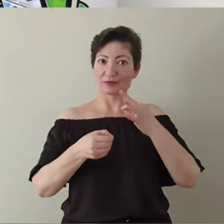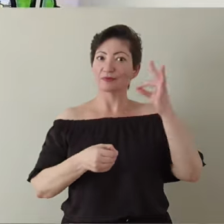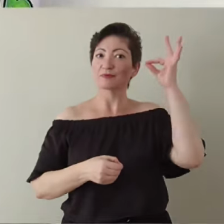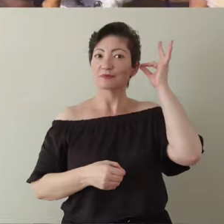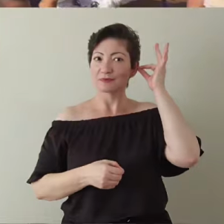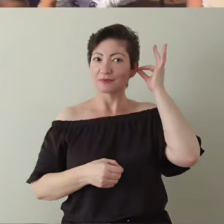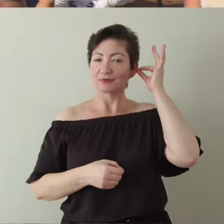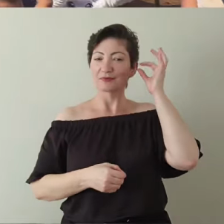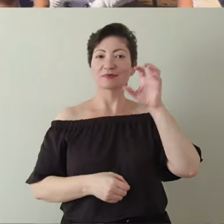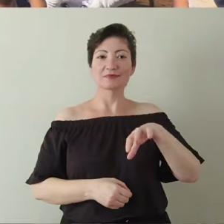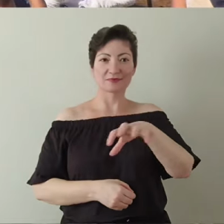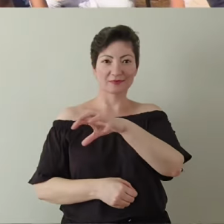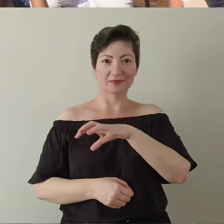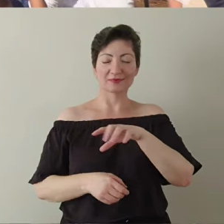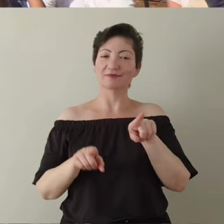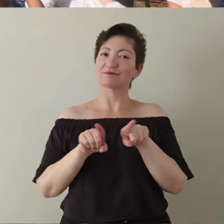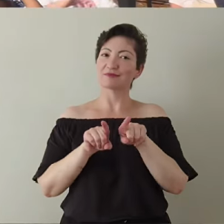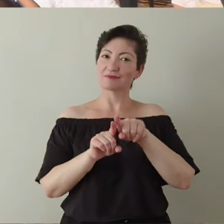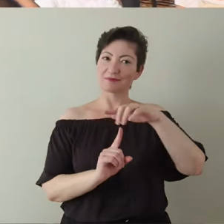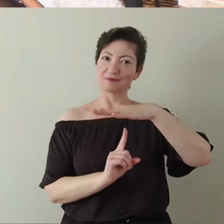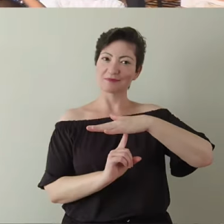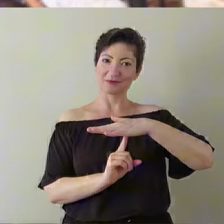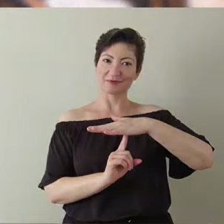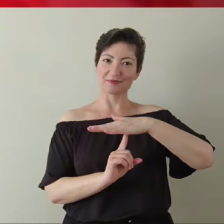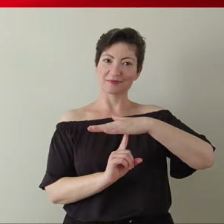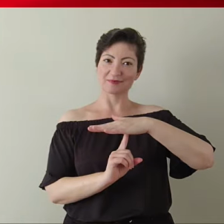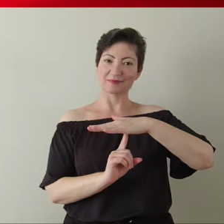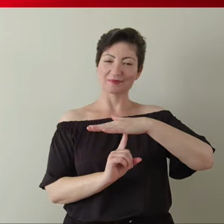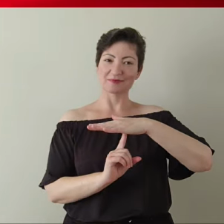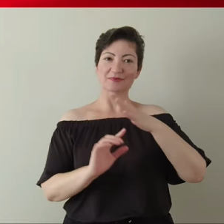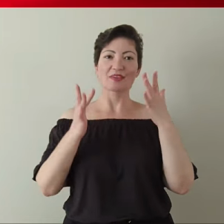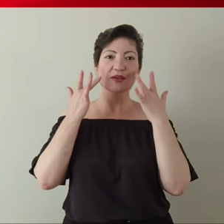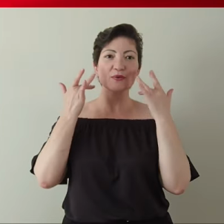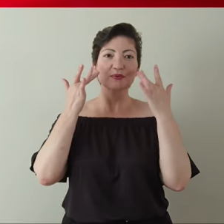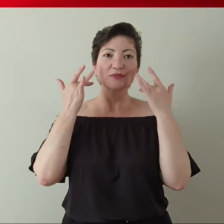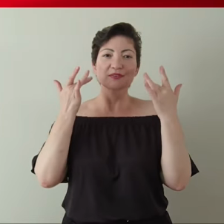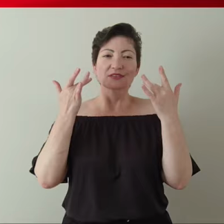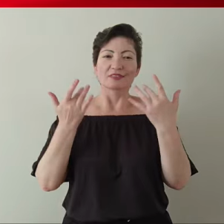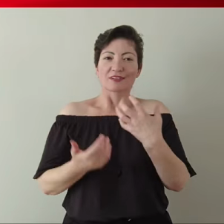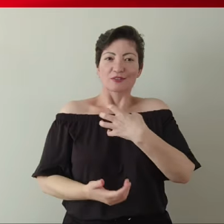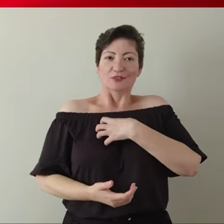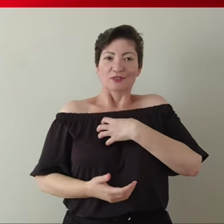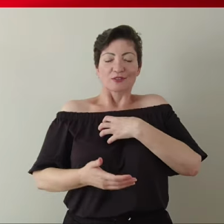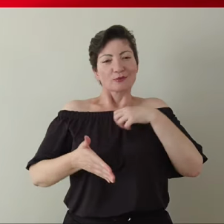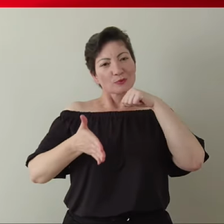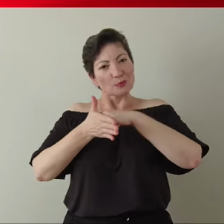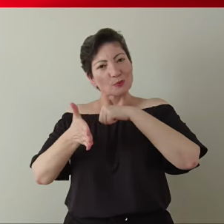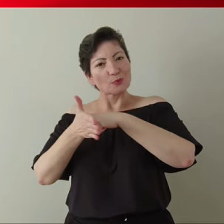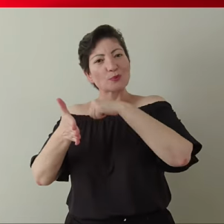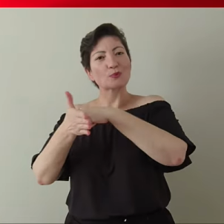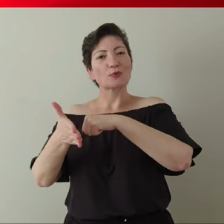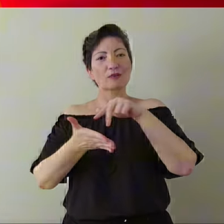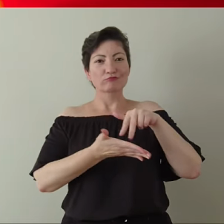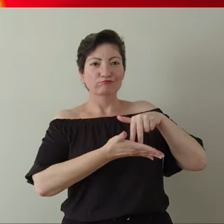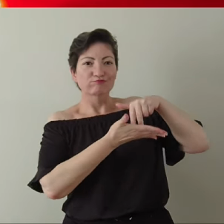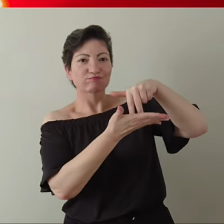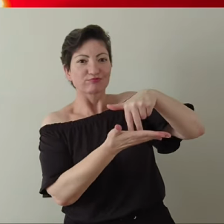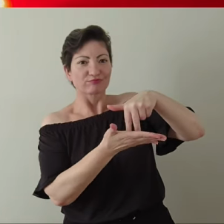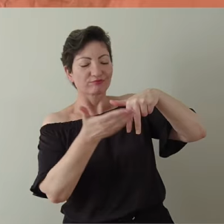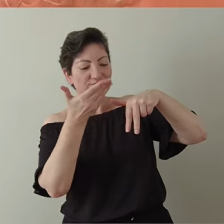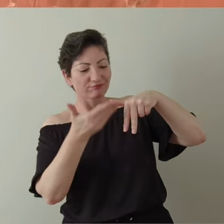Ponta Grossa e também do estado do Paraná. O teatro é a nossa forma de resistir, de lutar,